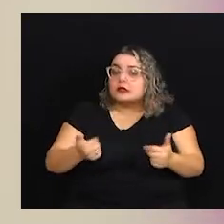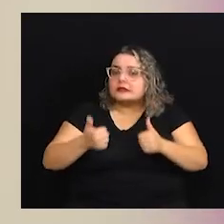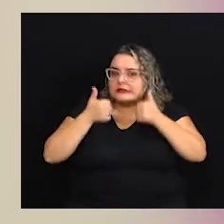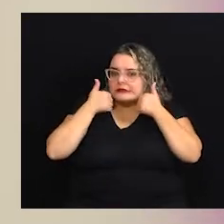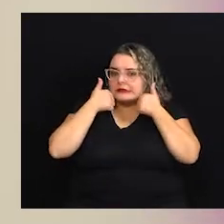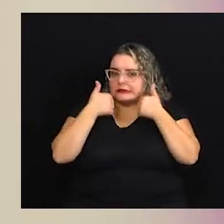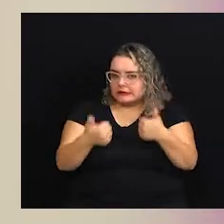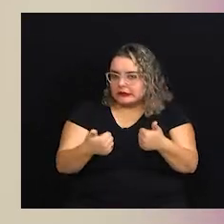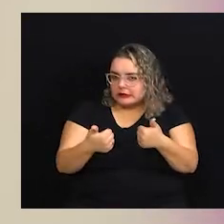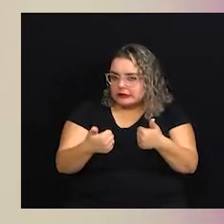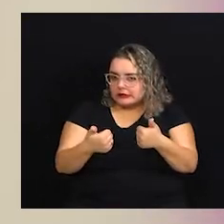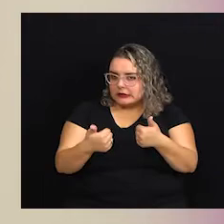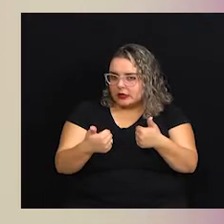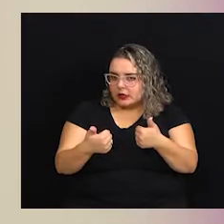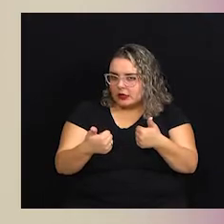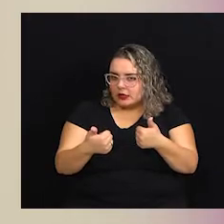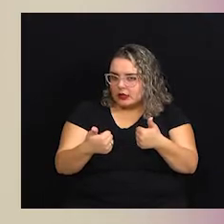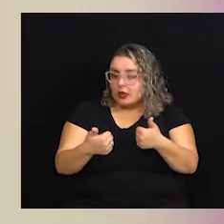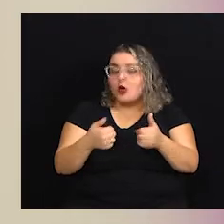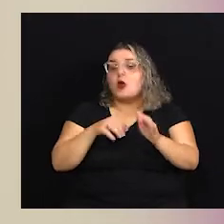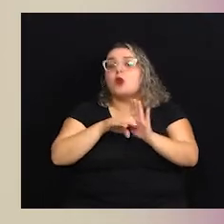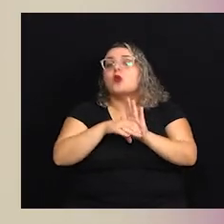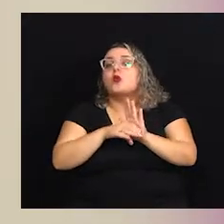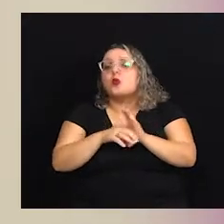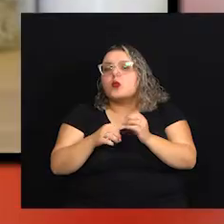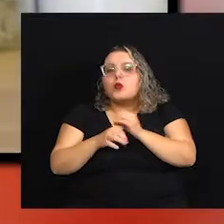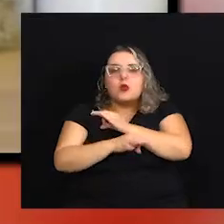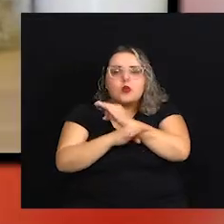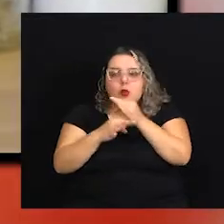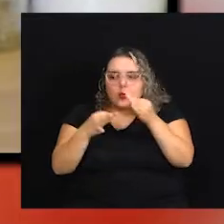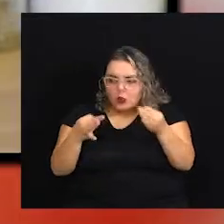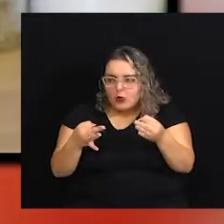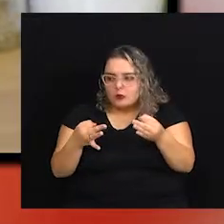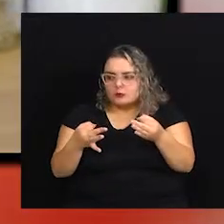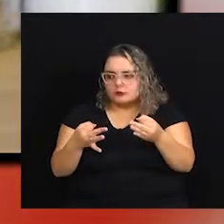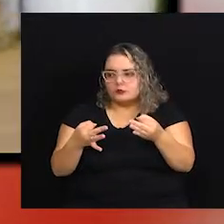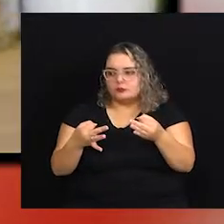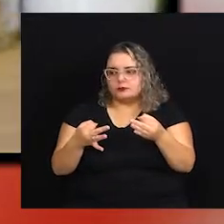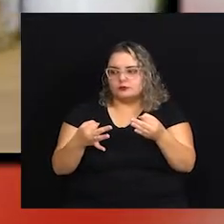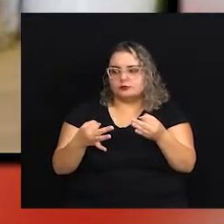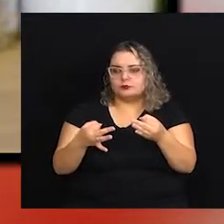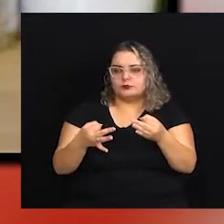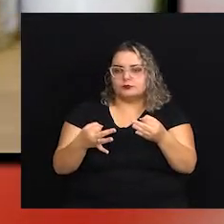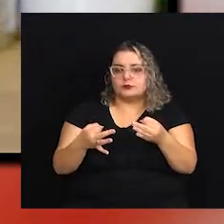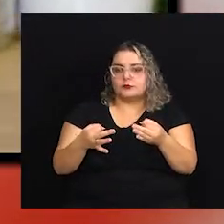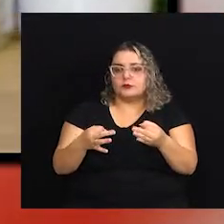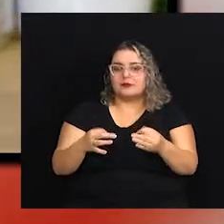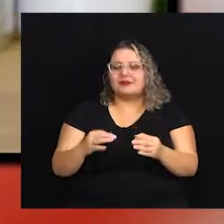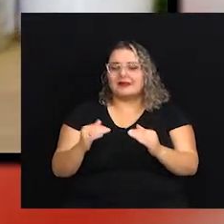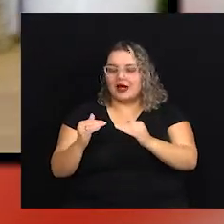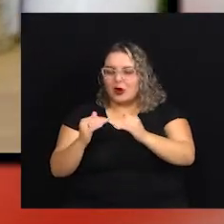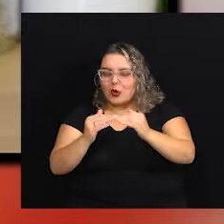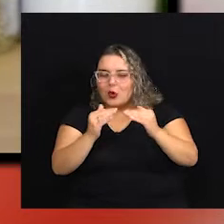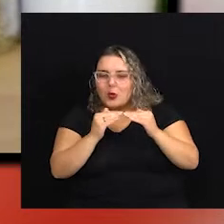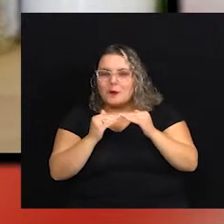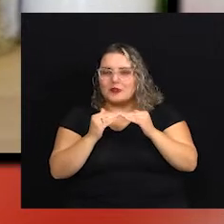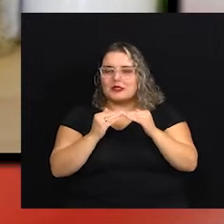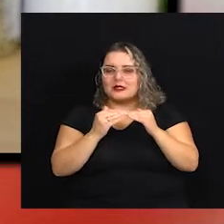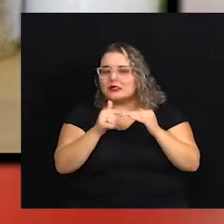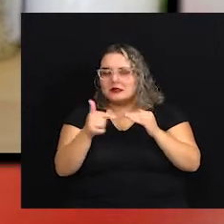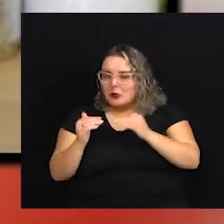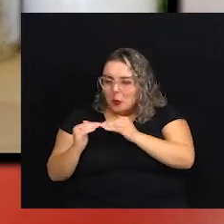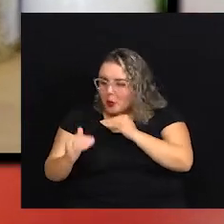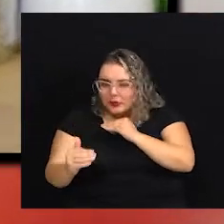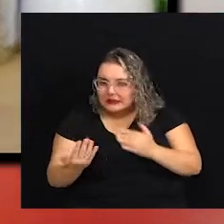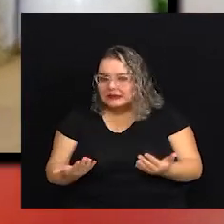Está adequada? Está um conceito que eu levo, está ornando, eu até faço essa expressão, não orna e orna. O